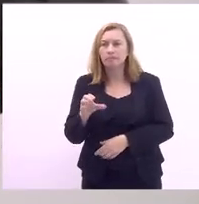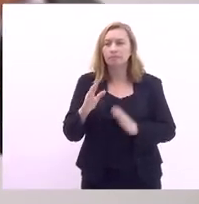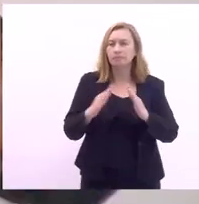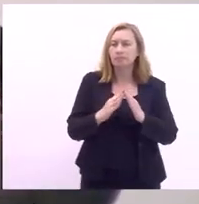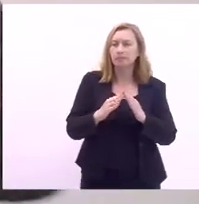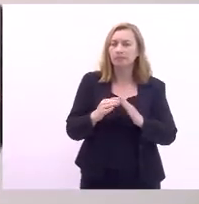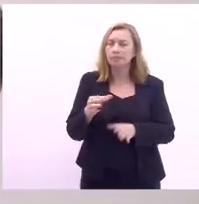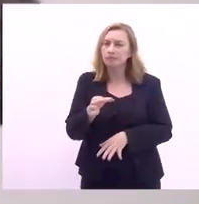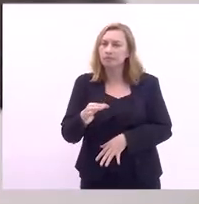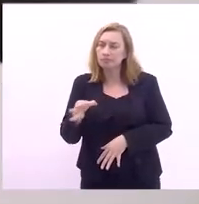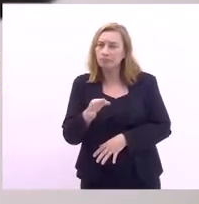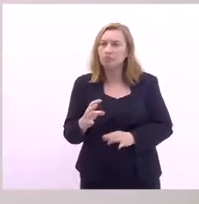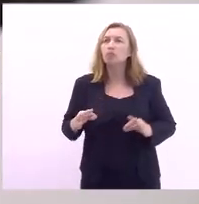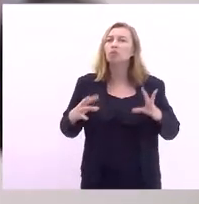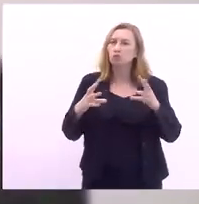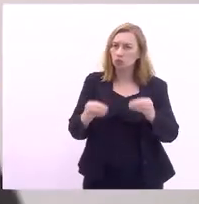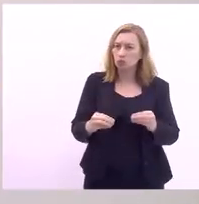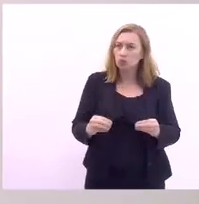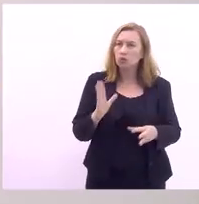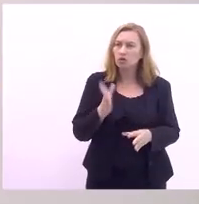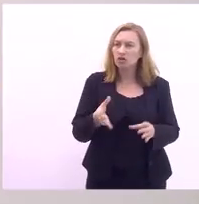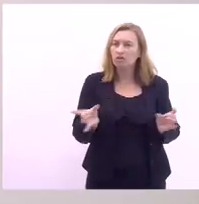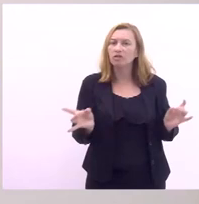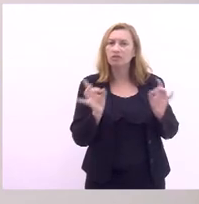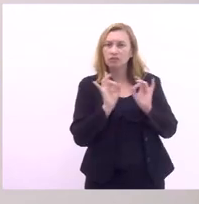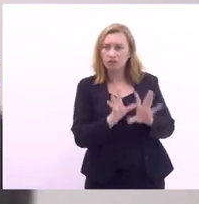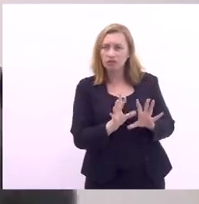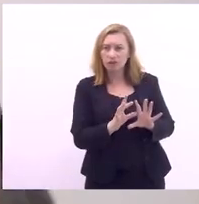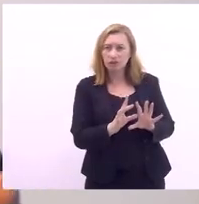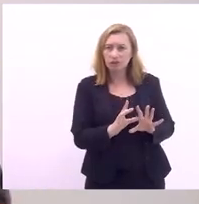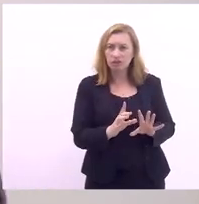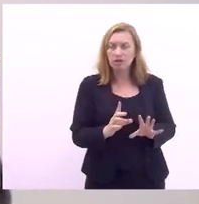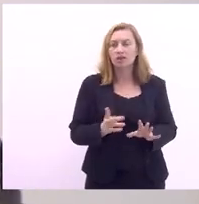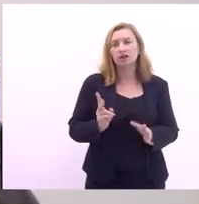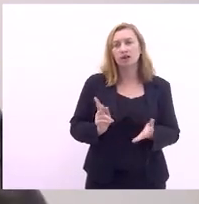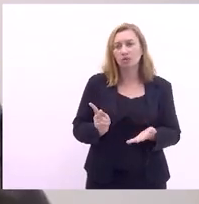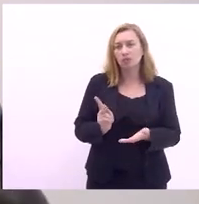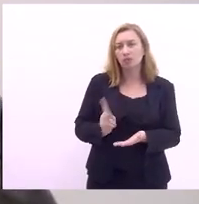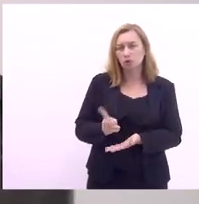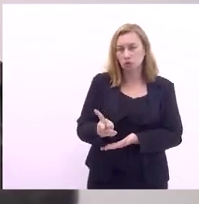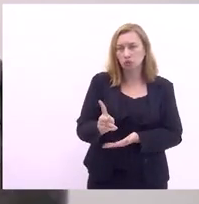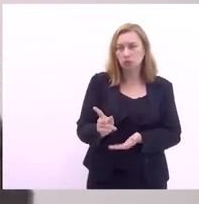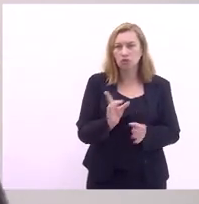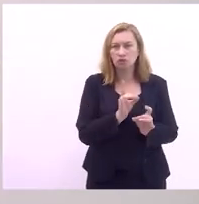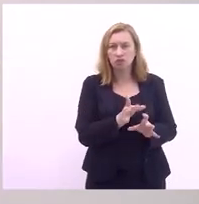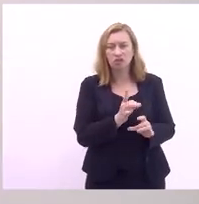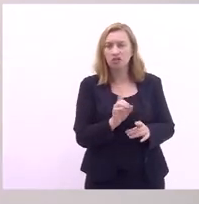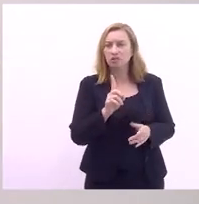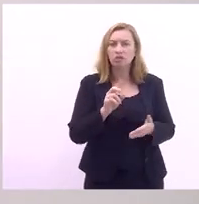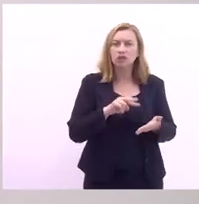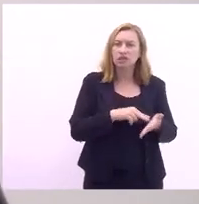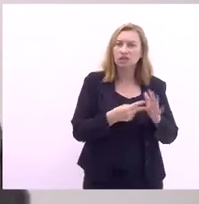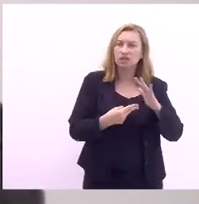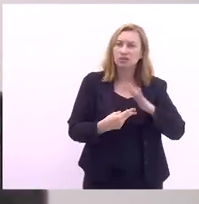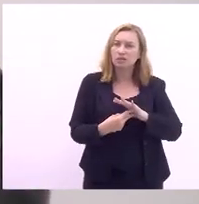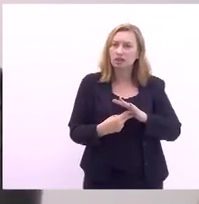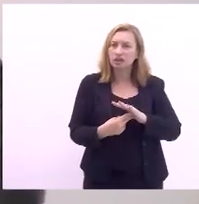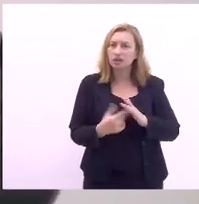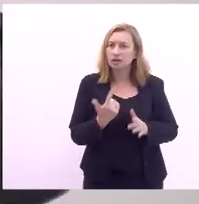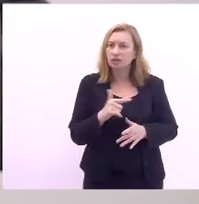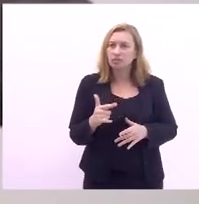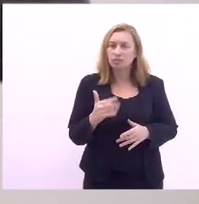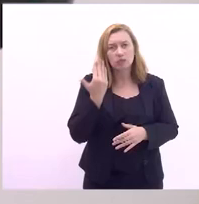Correios e Telégrafos, tudo que já foi aí privatizado e que ainda vem sendo, isto não significa que não haja